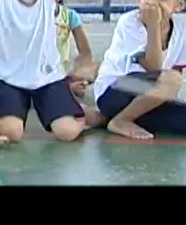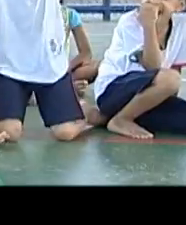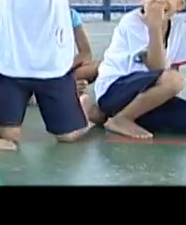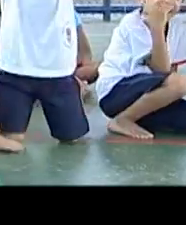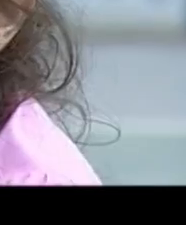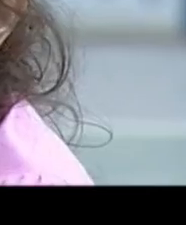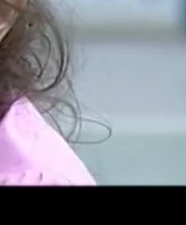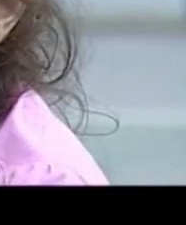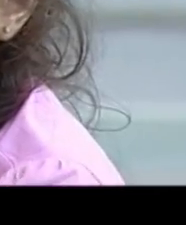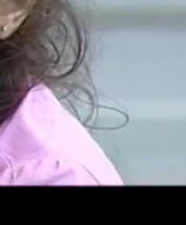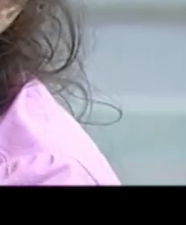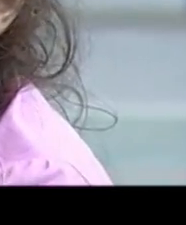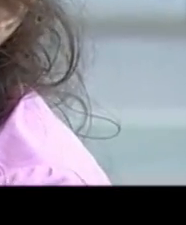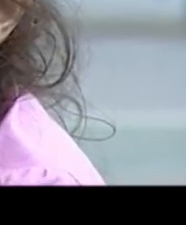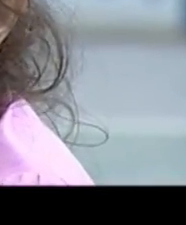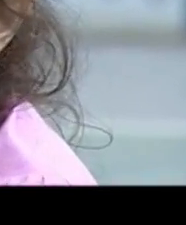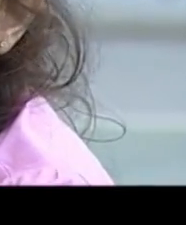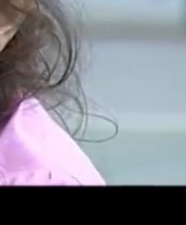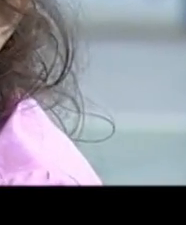Isso!